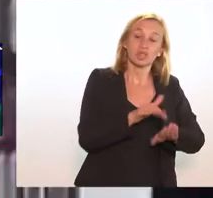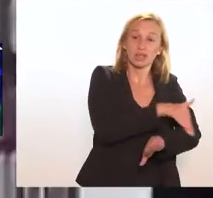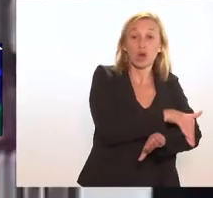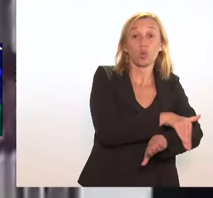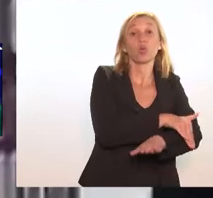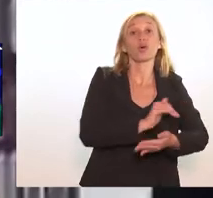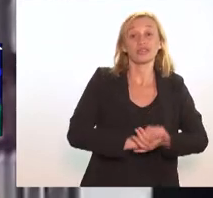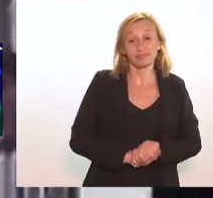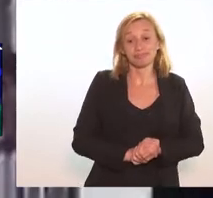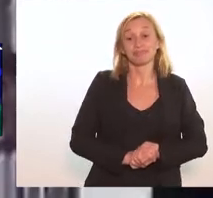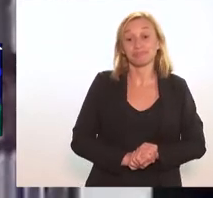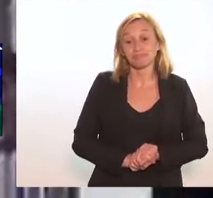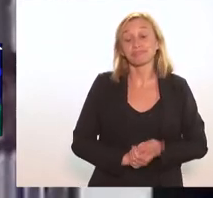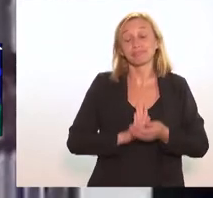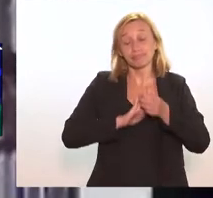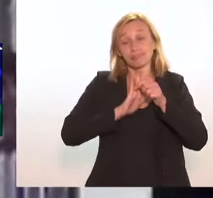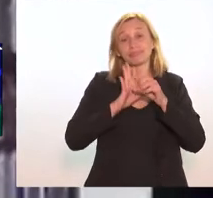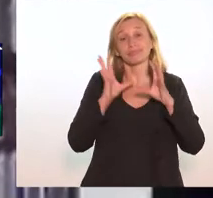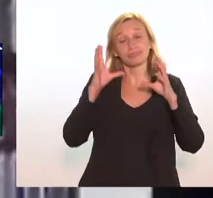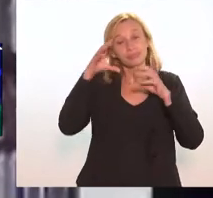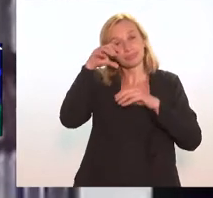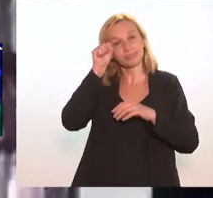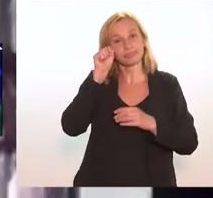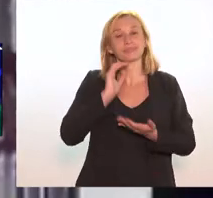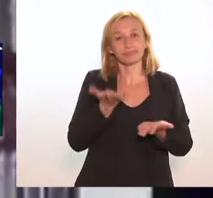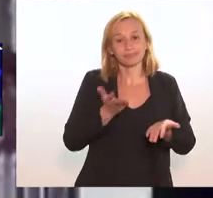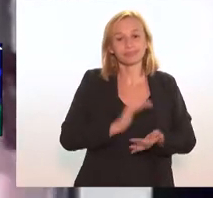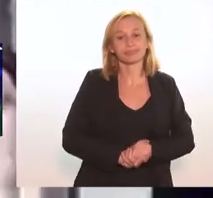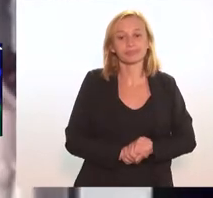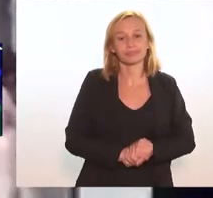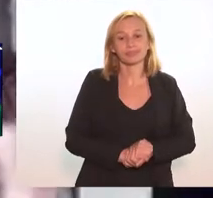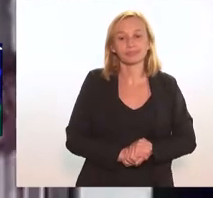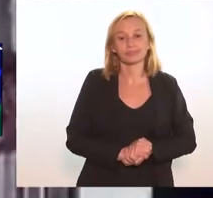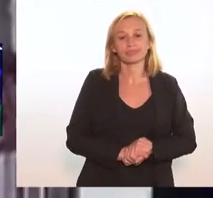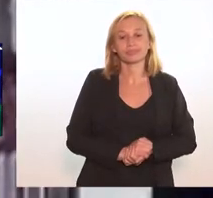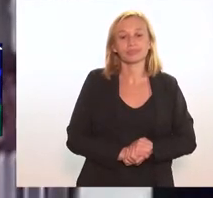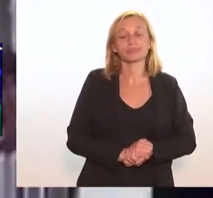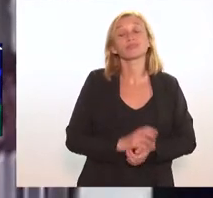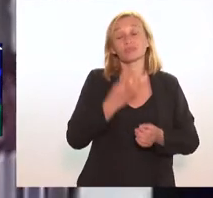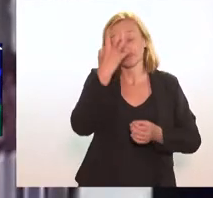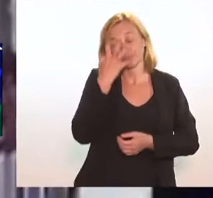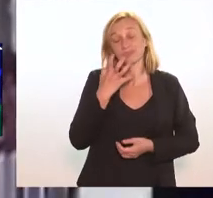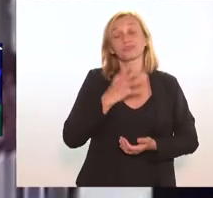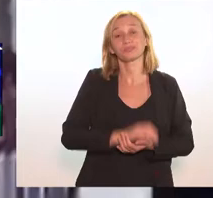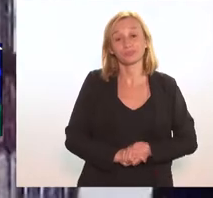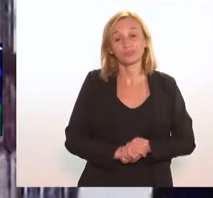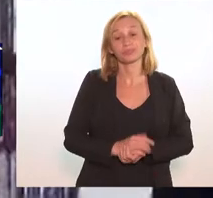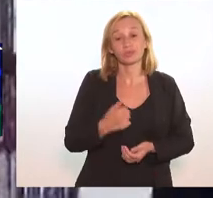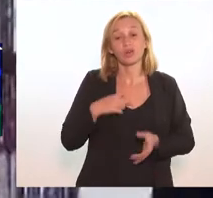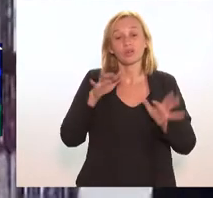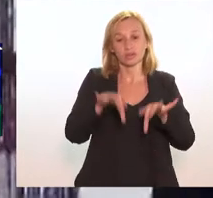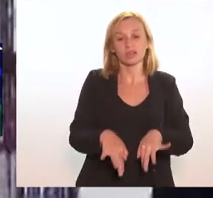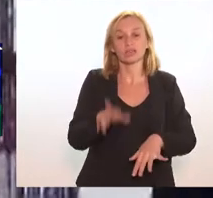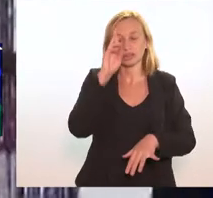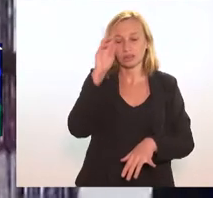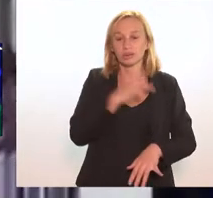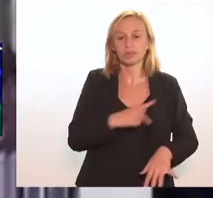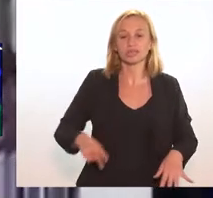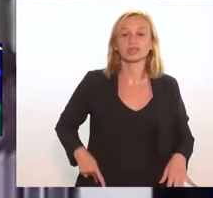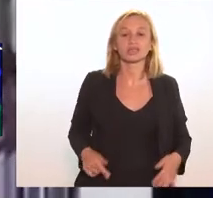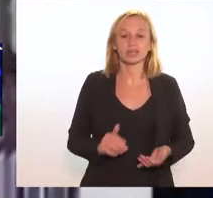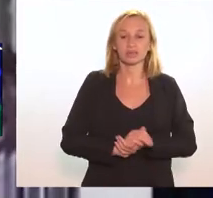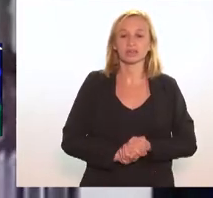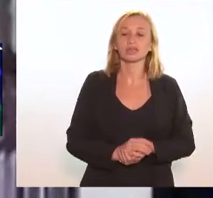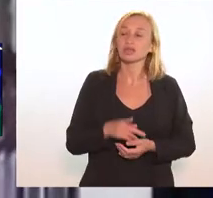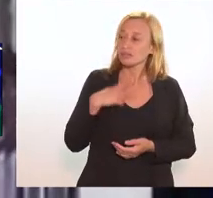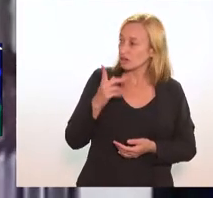para passar a noite. Então, isto é um negócio muito sério e vou concluir, presidente, dizendo não